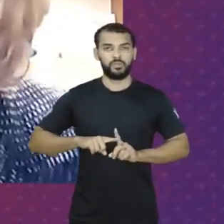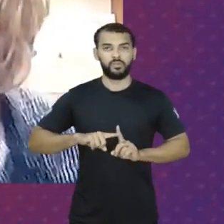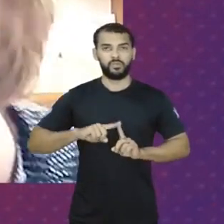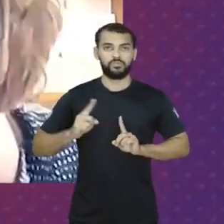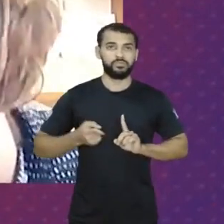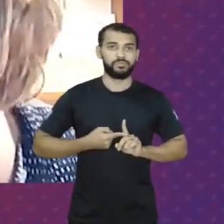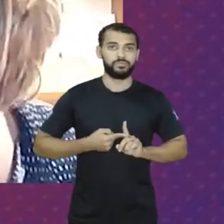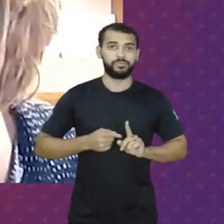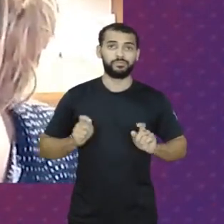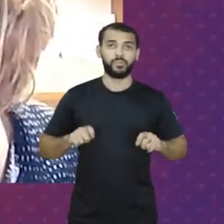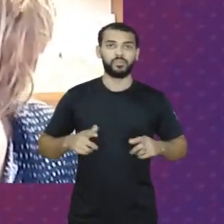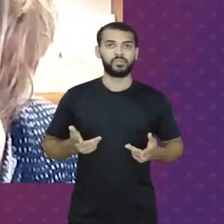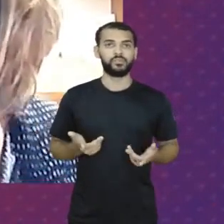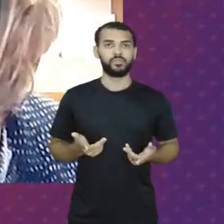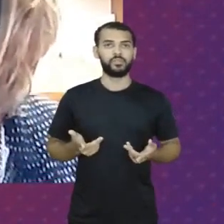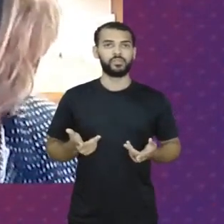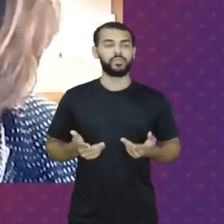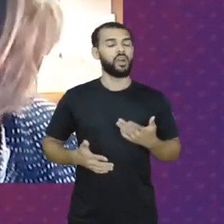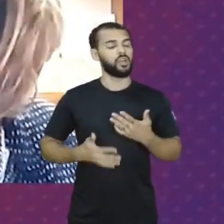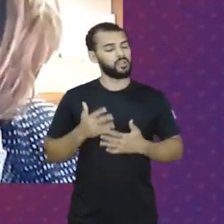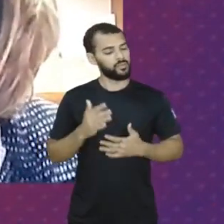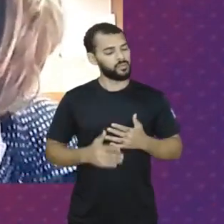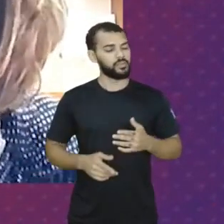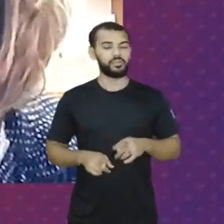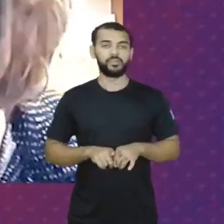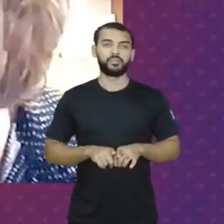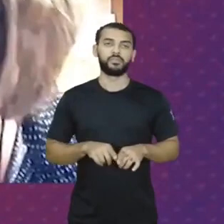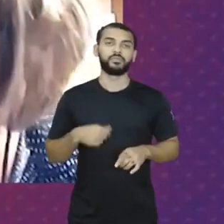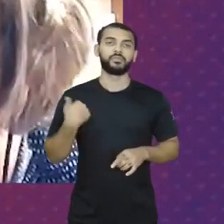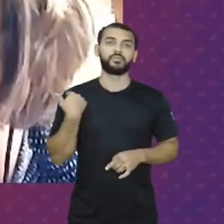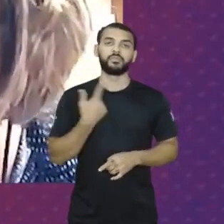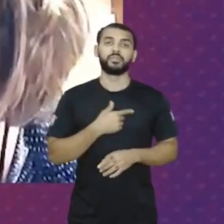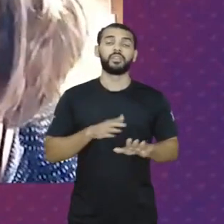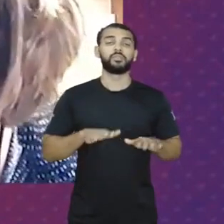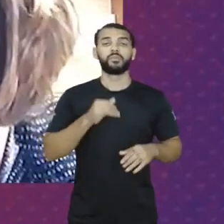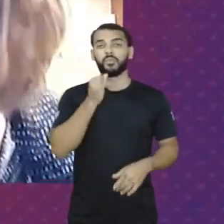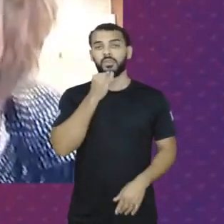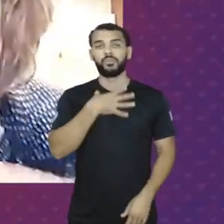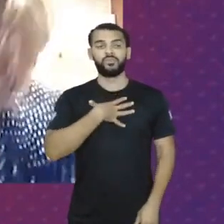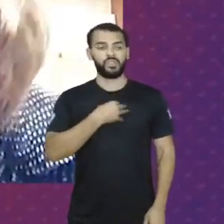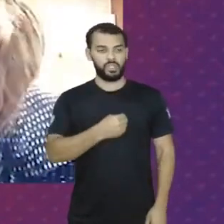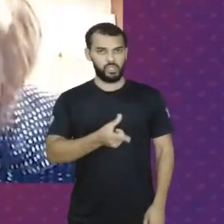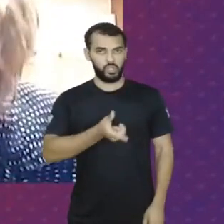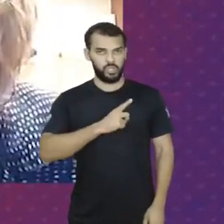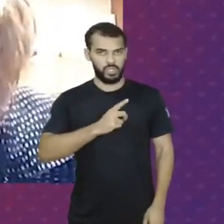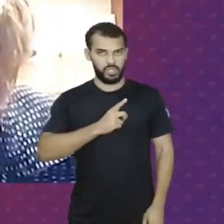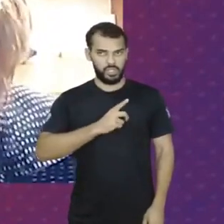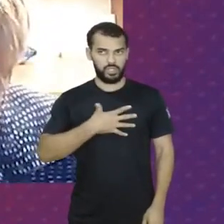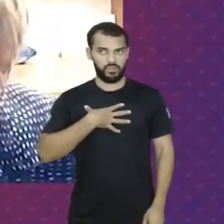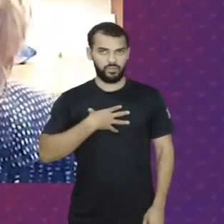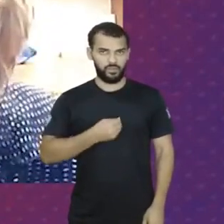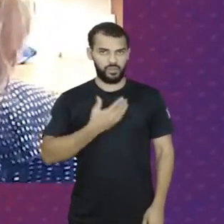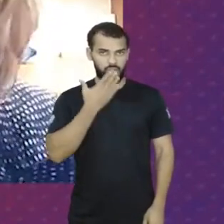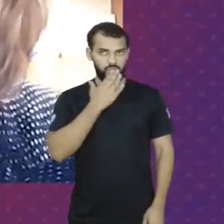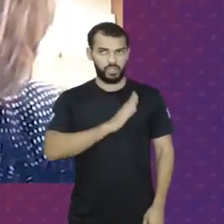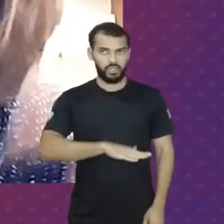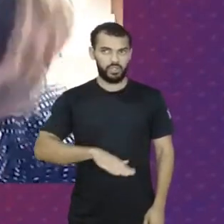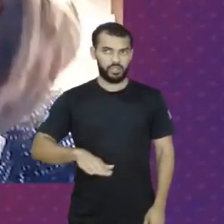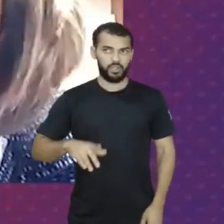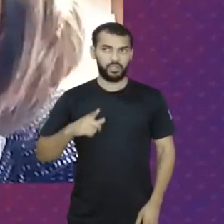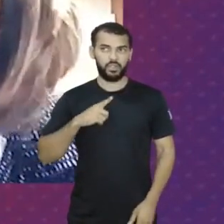têm a possibilidade de engravidar. E quantas de nós, ao termos filhos e filhas pequenos e pequenas,